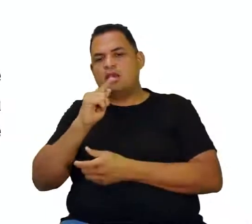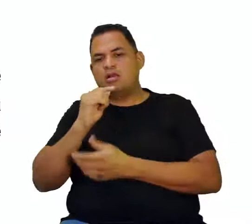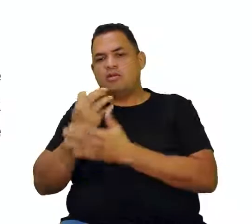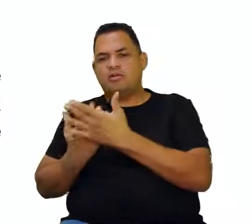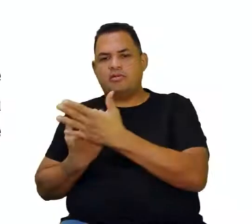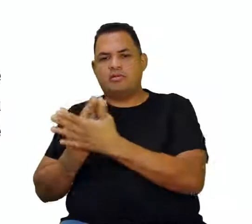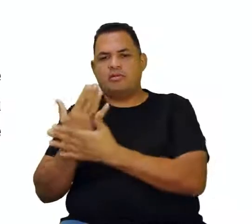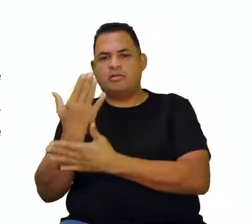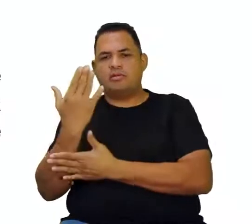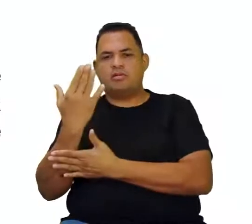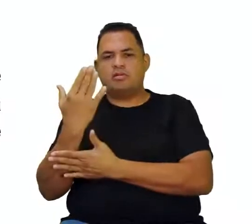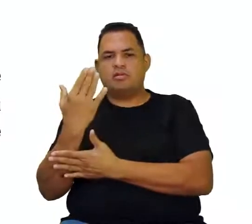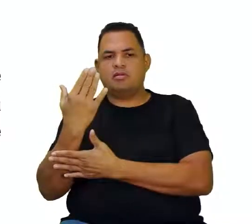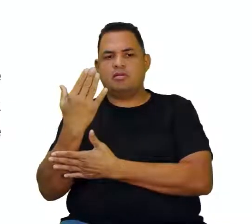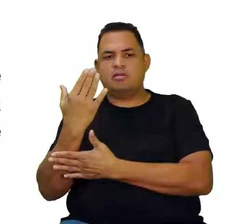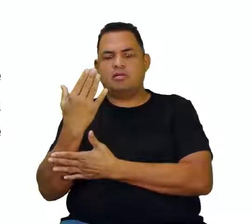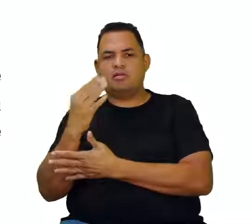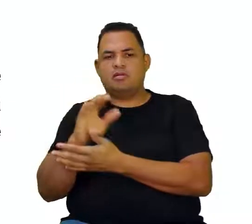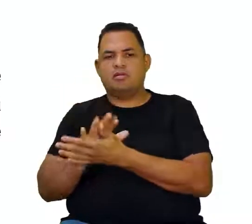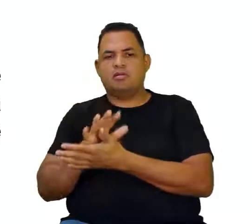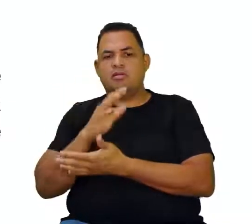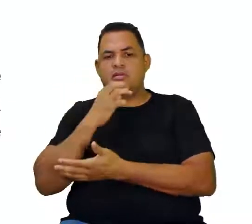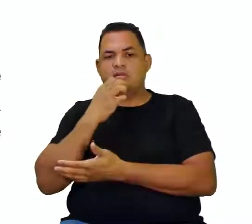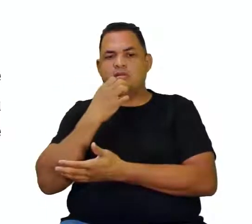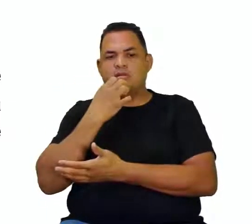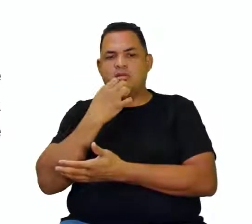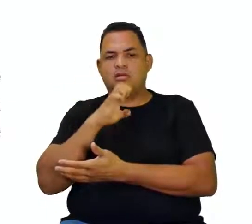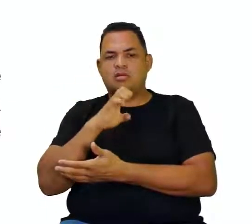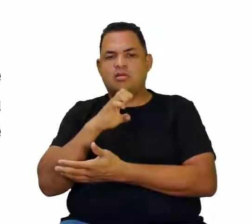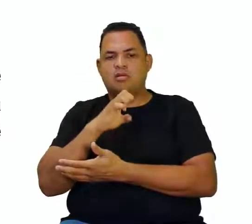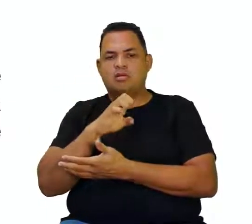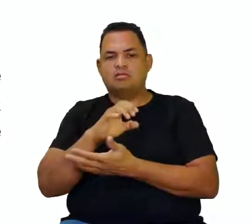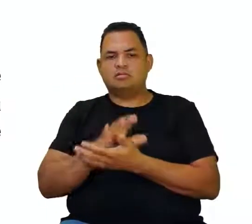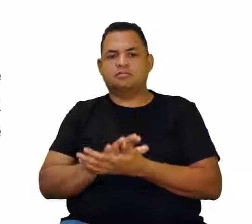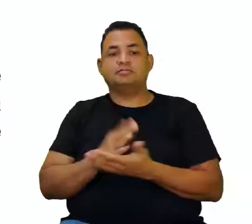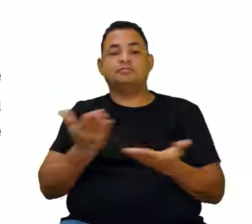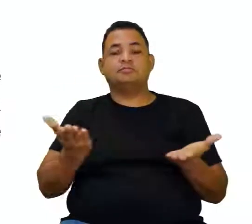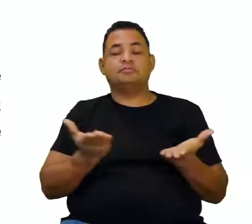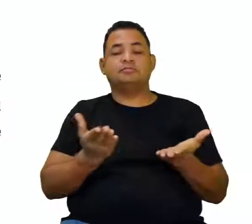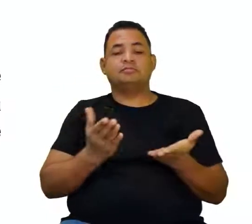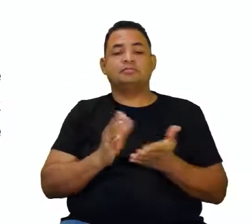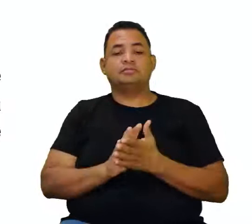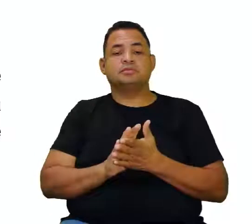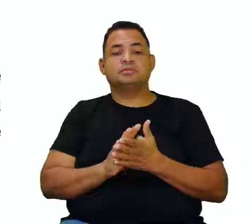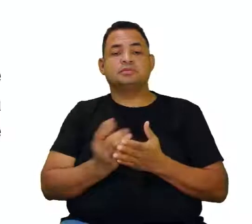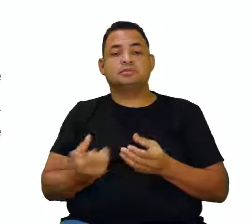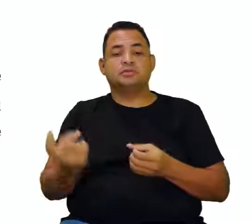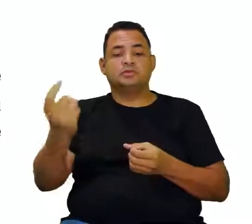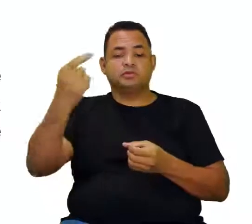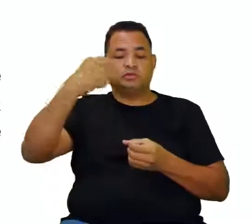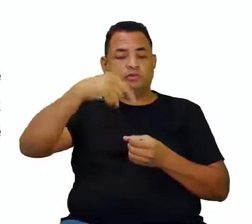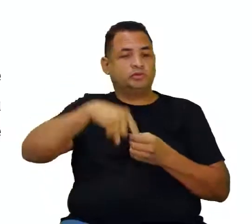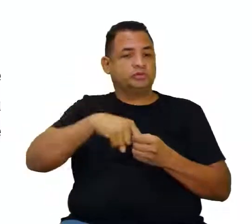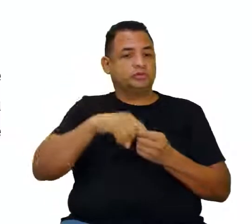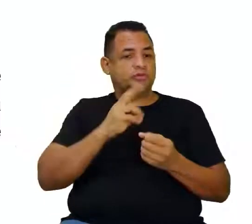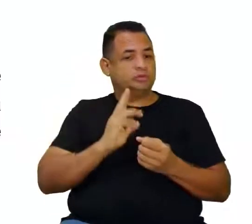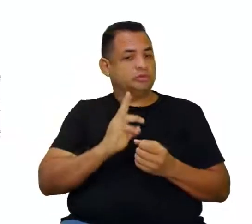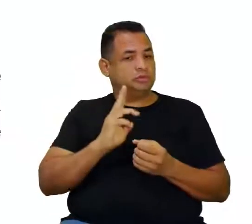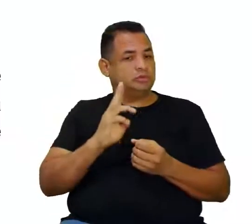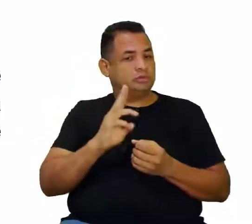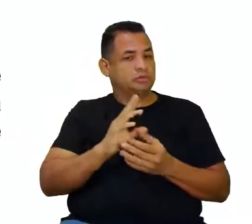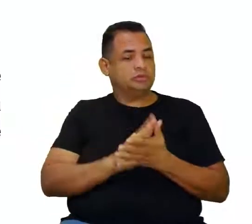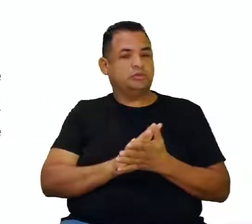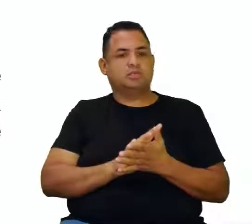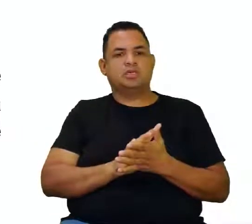vapor, a energia que vai ser igual aí vai ser a energia que eu vou voltar do processo